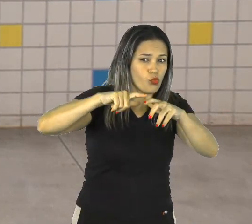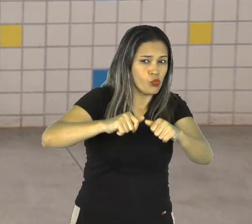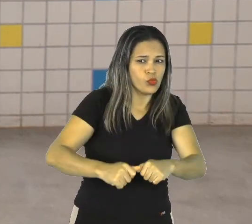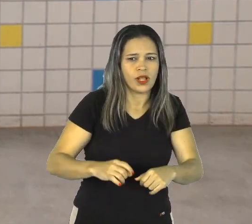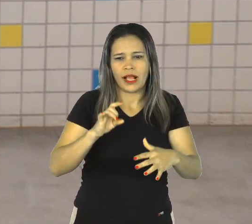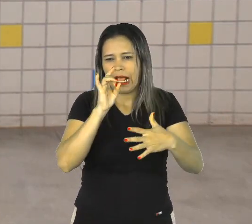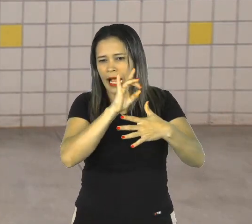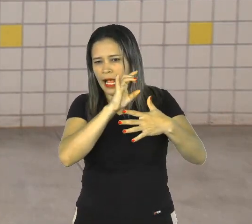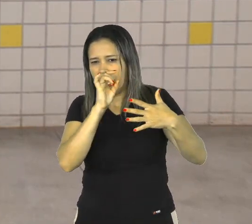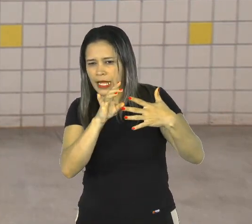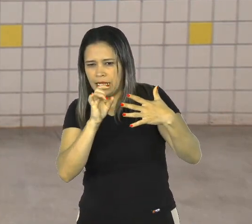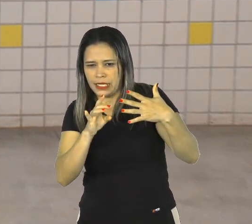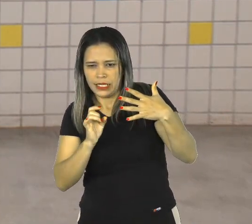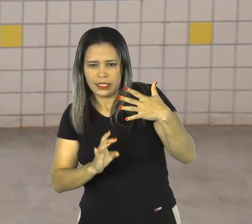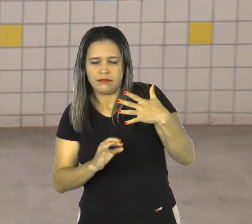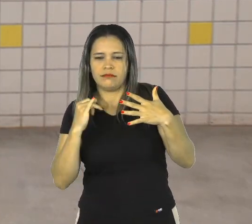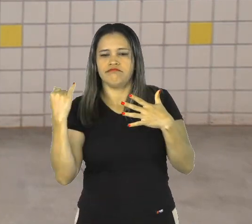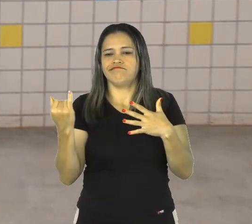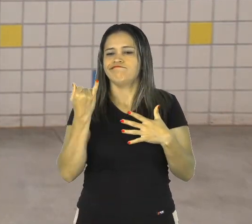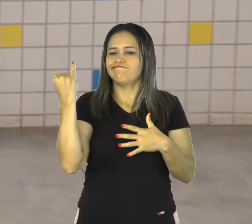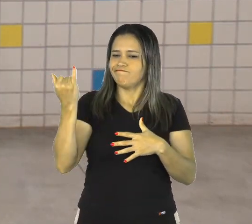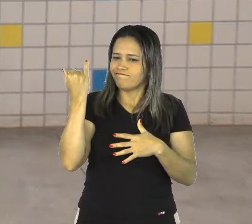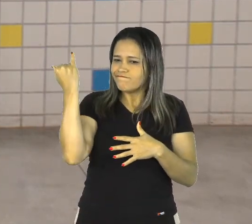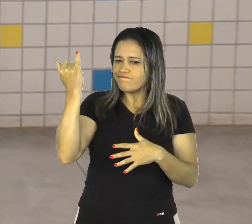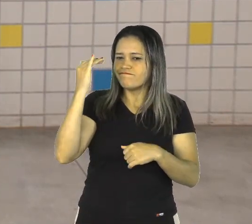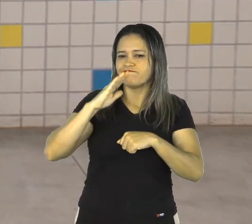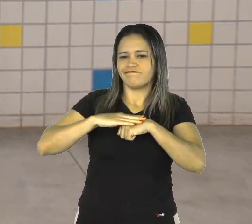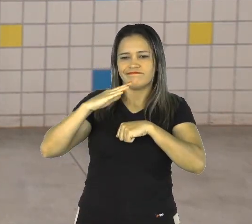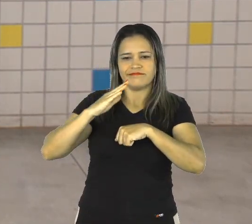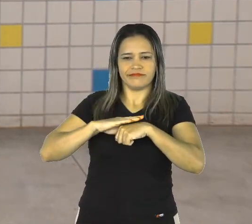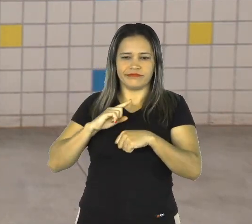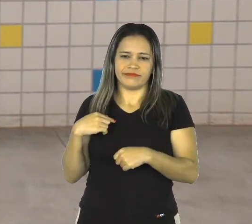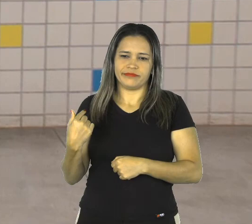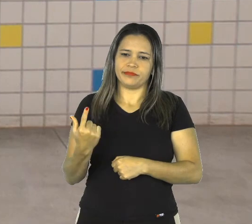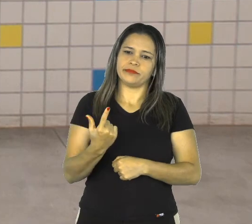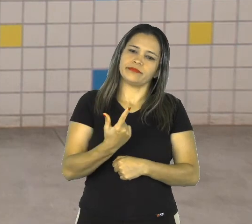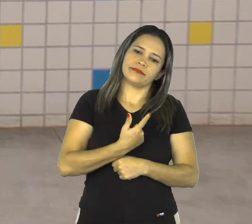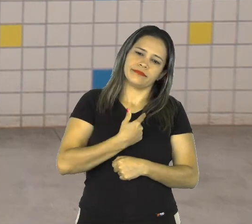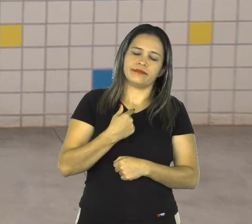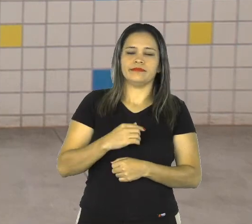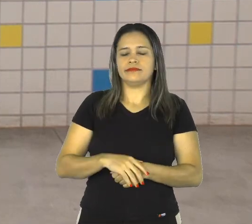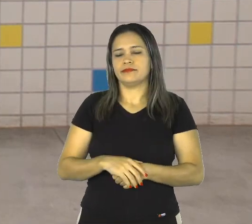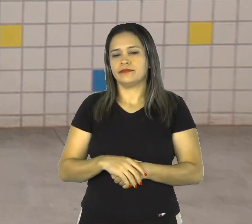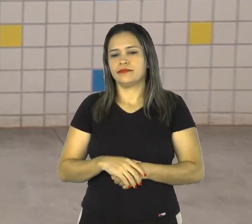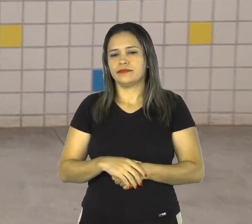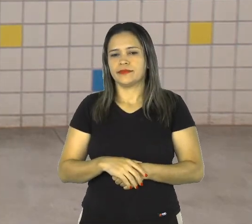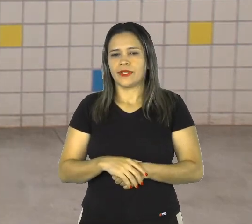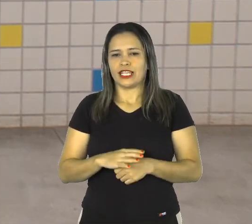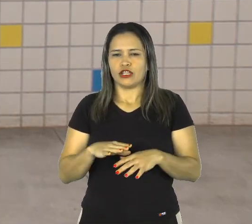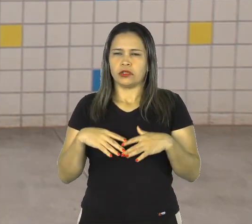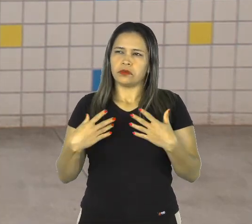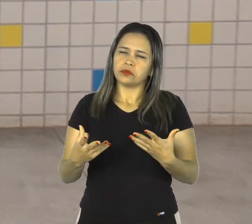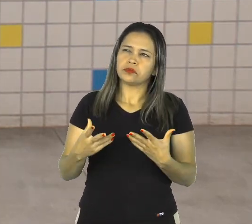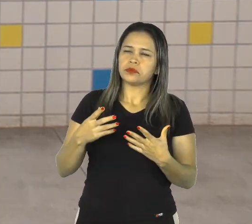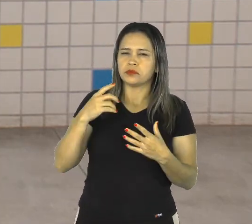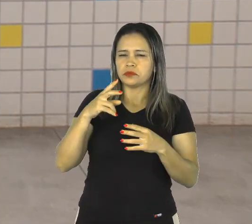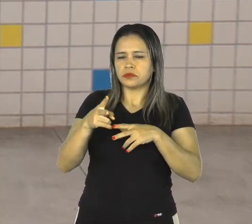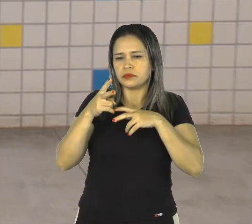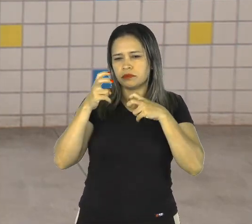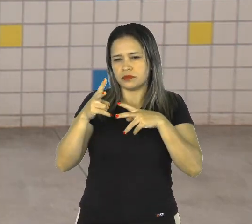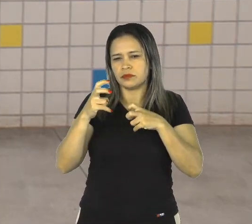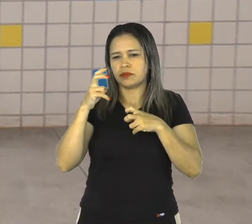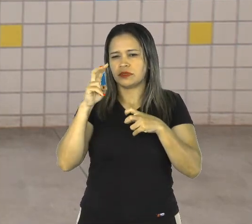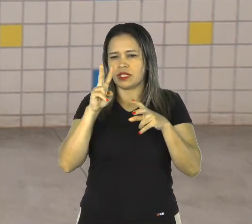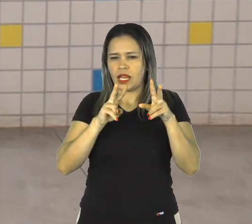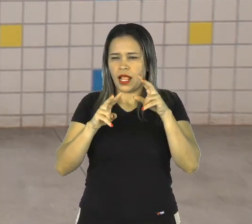têm uma importância muito grande para a nossa célula. Então, assim, quando nós percebemos que as imagens